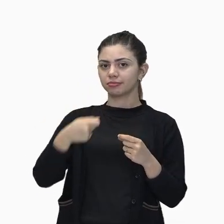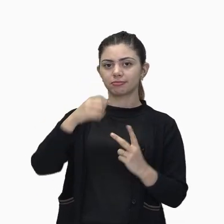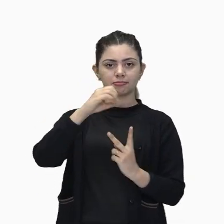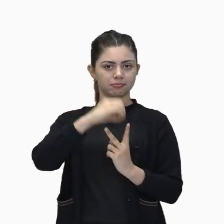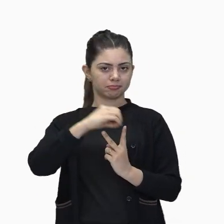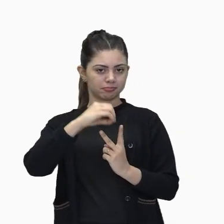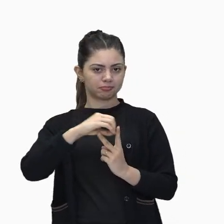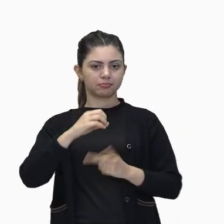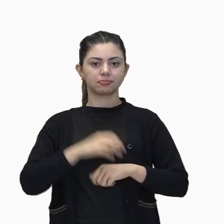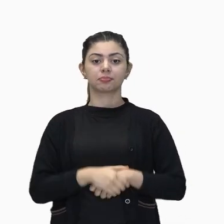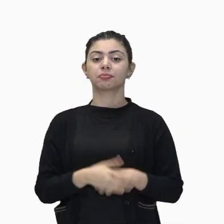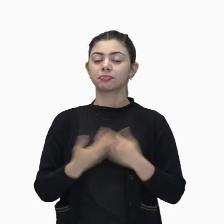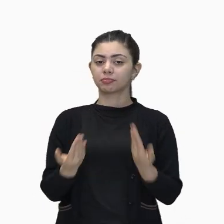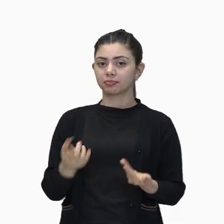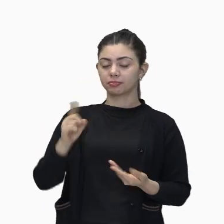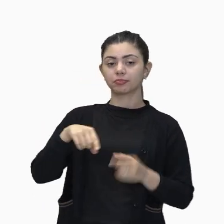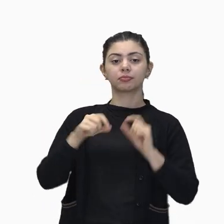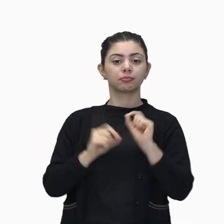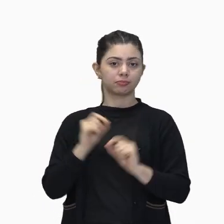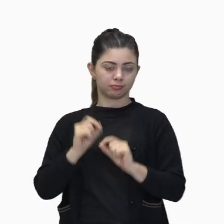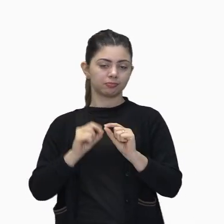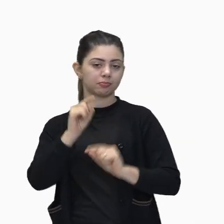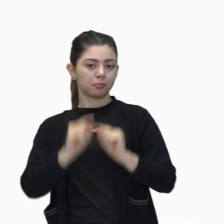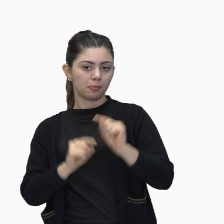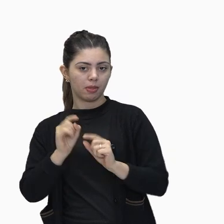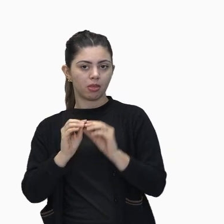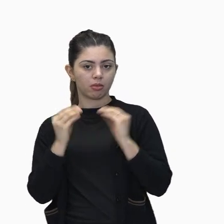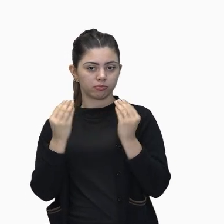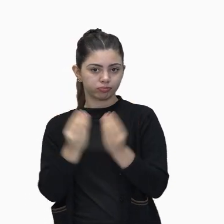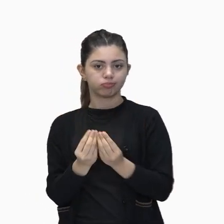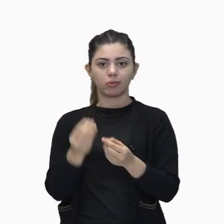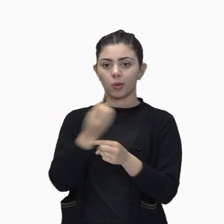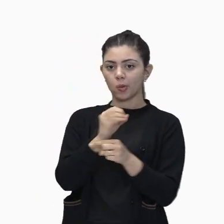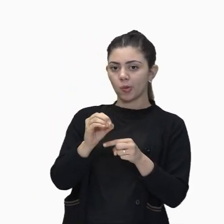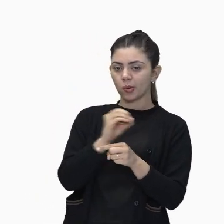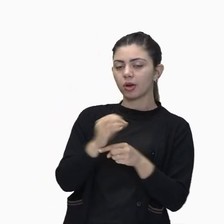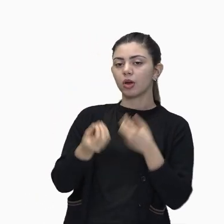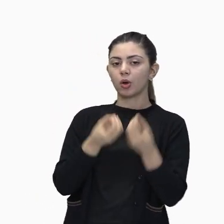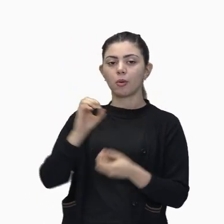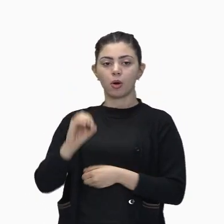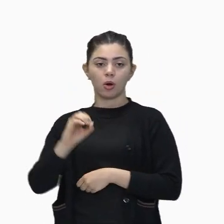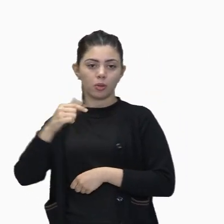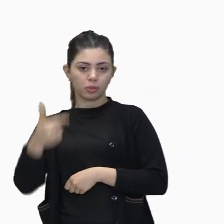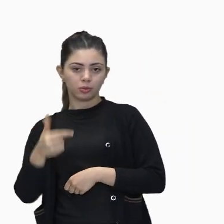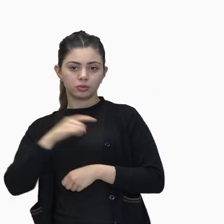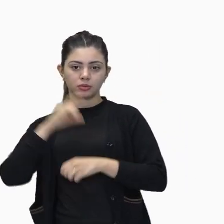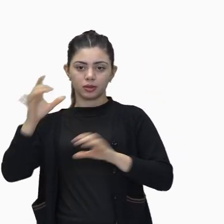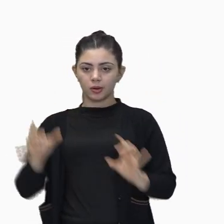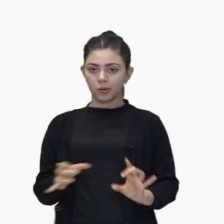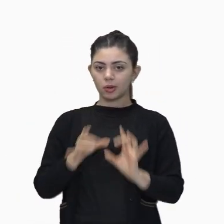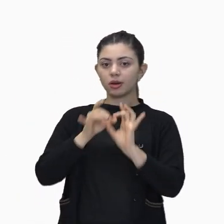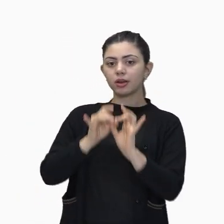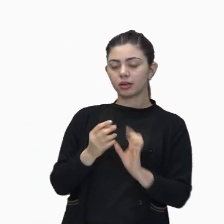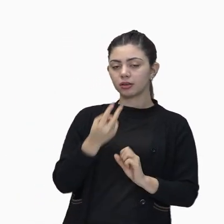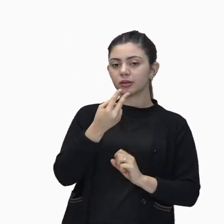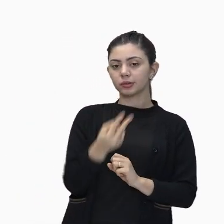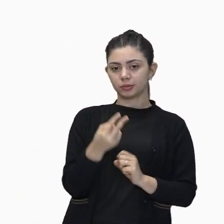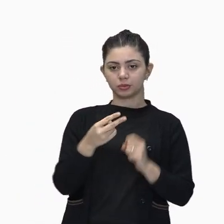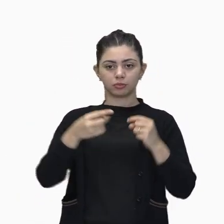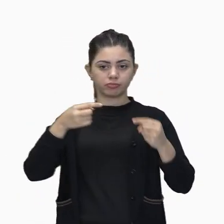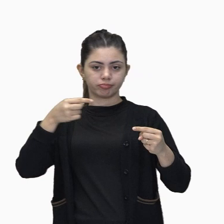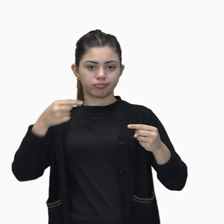Os éteres são compostos orgânicos em que o oxigênio está diretamente ligado a duas